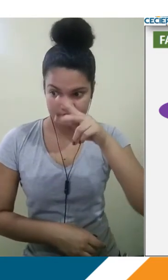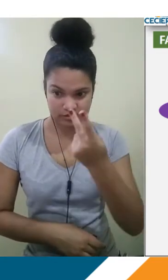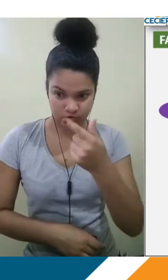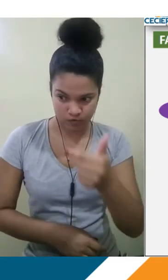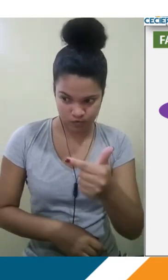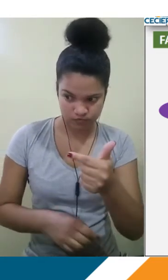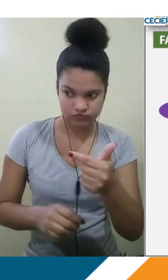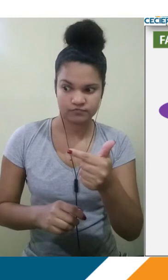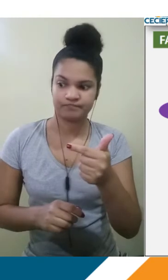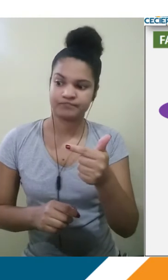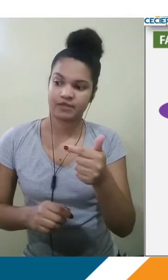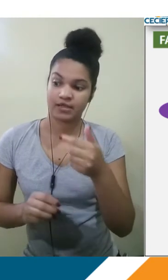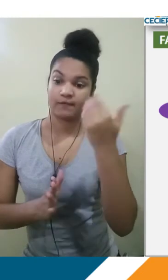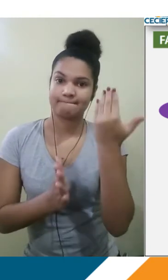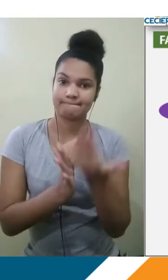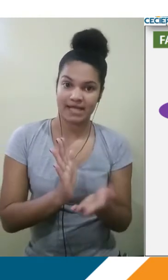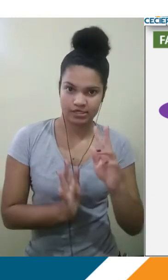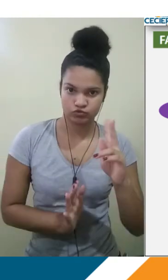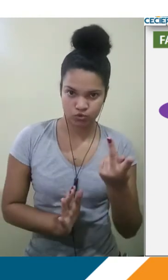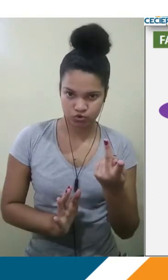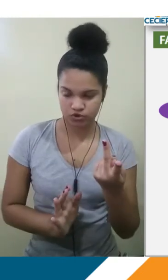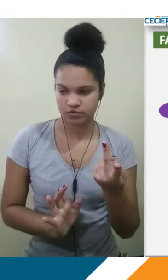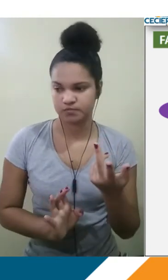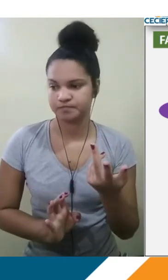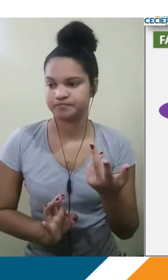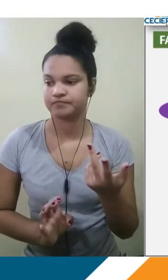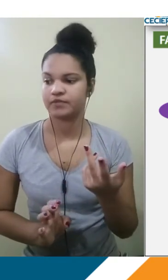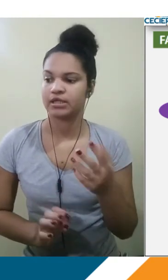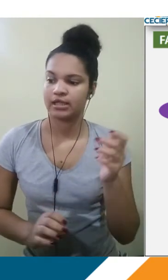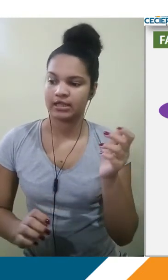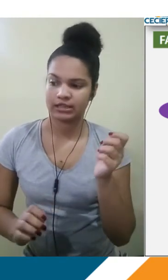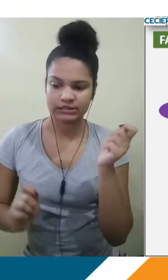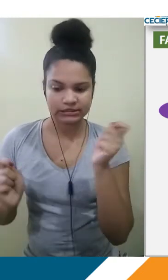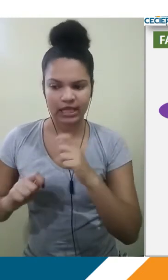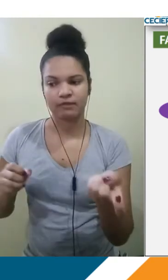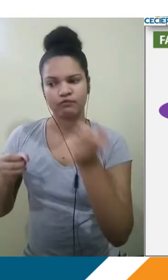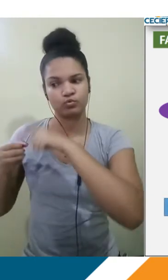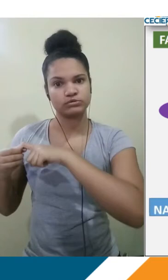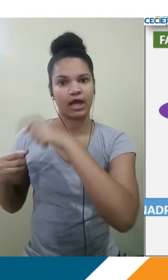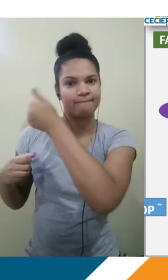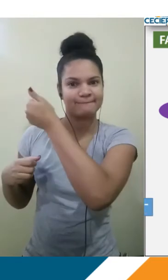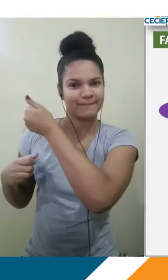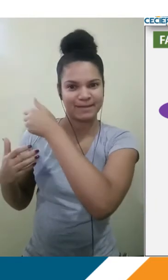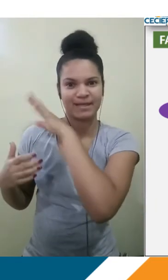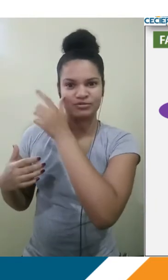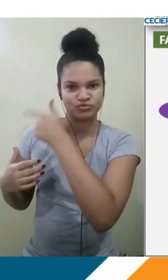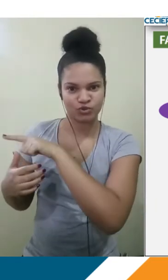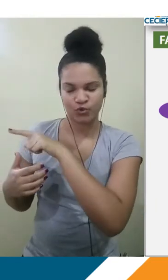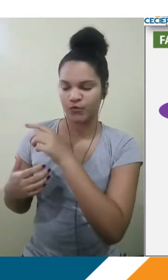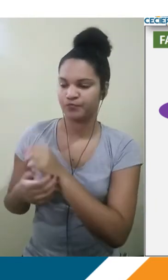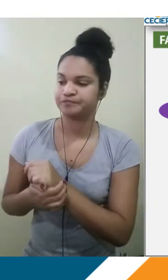Calvin. Essas moléculas perdem hidrogênios no ciclo e podem ser novamente utilizadas na fase